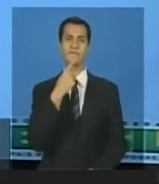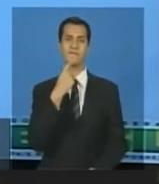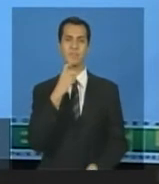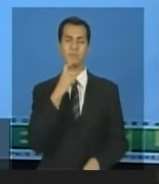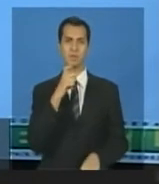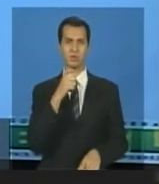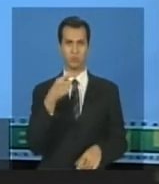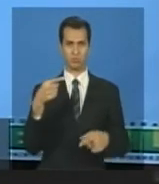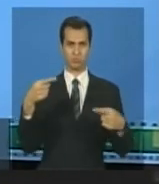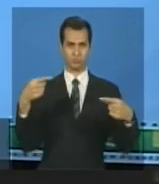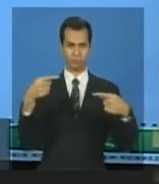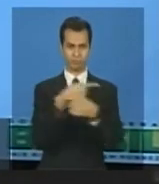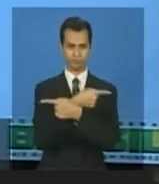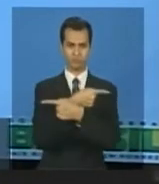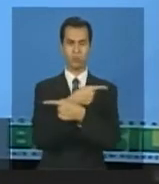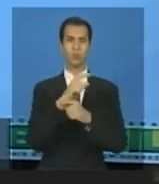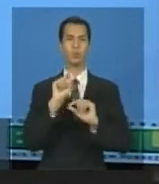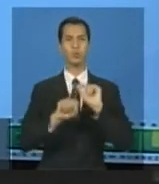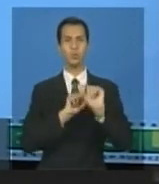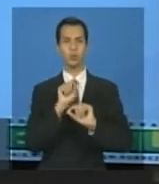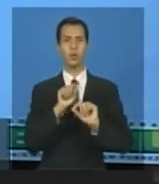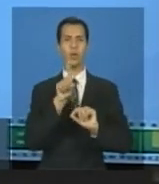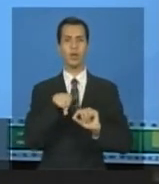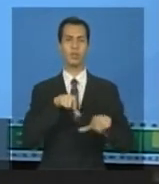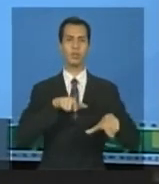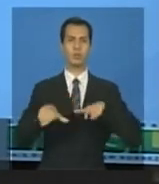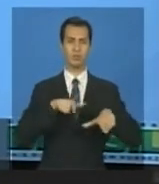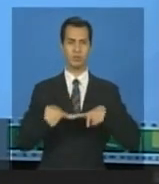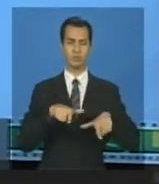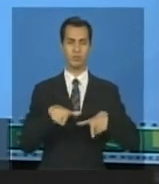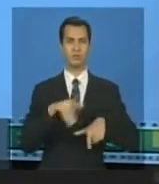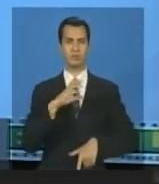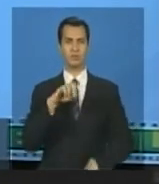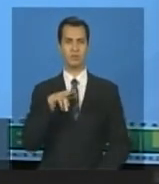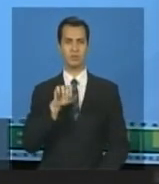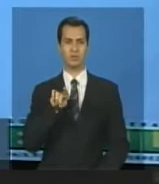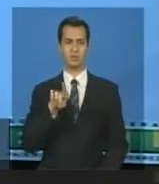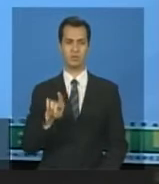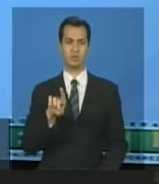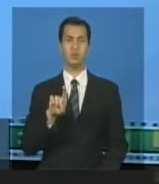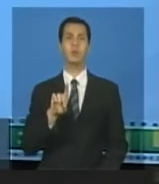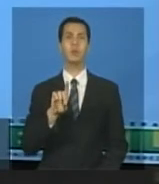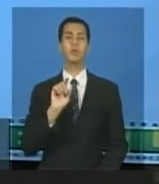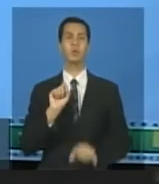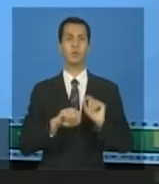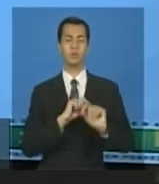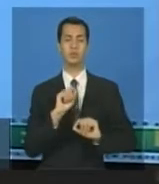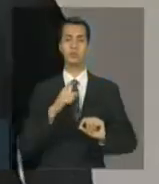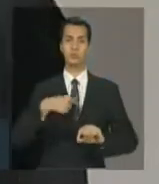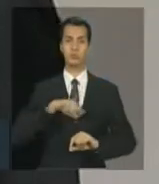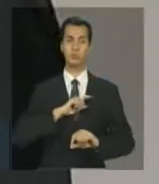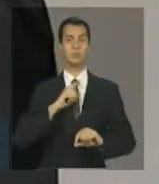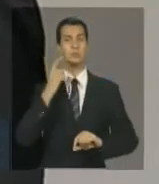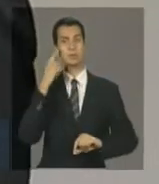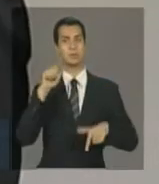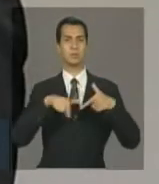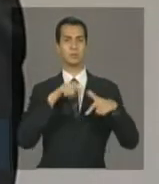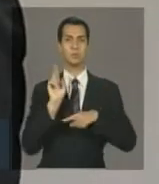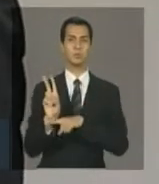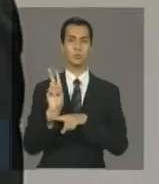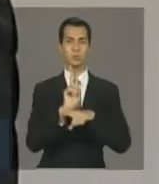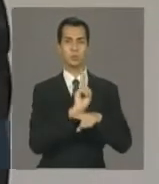onde tá a ação do cenário especificamente nas ações de preparação para grandes eventos grandes e